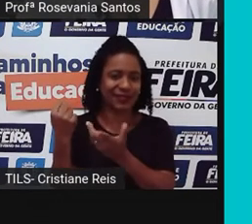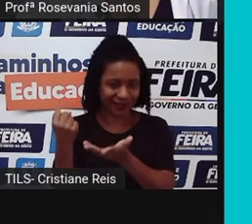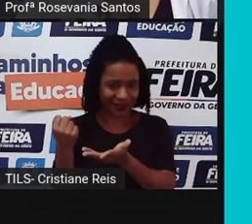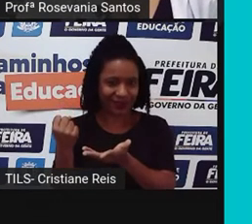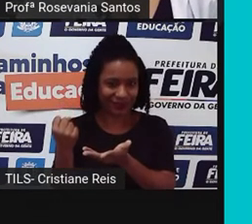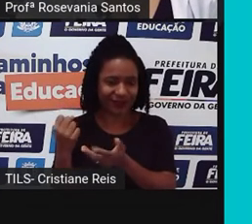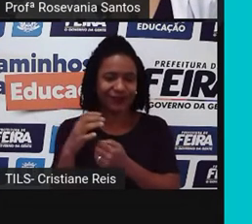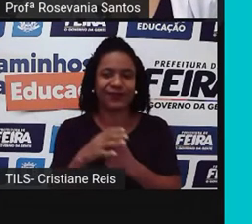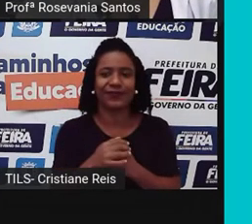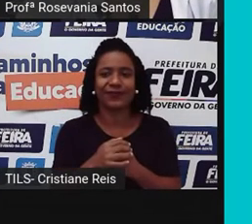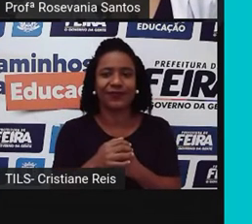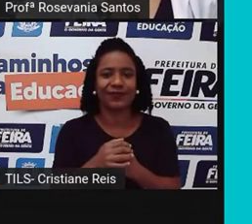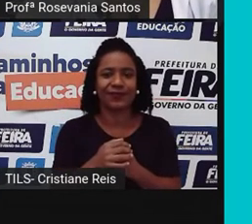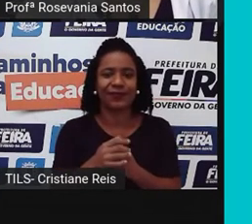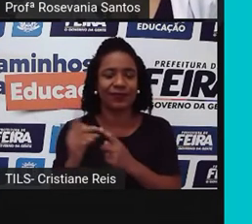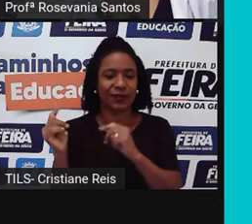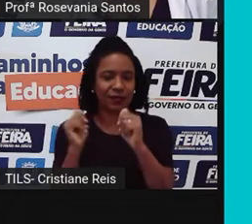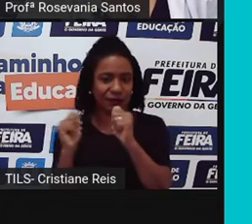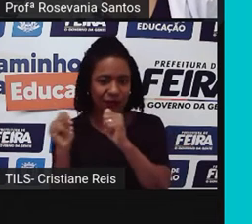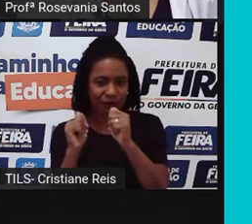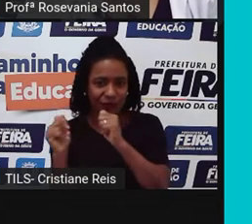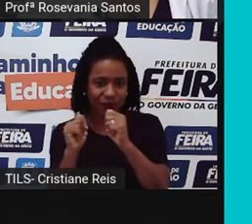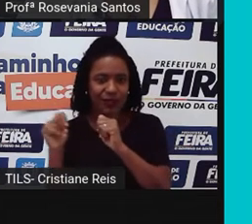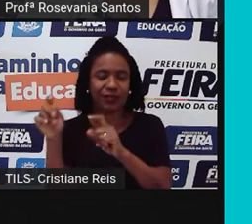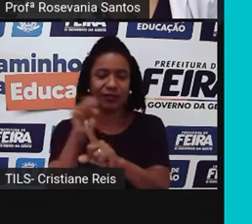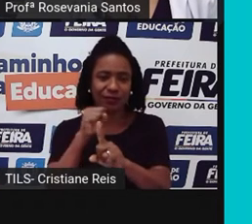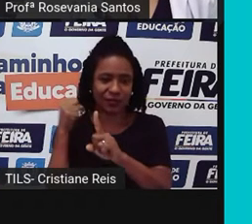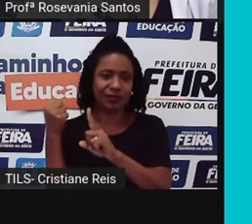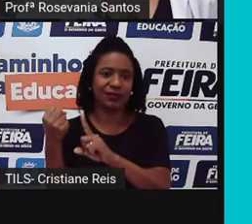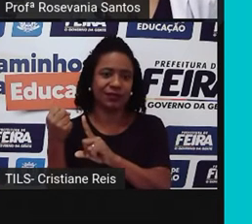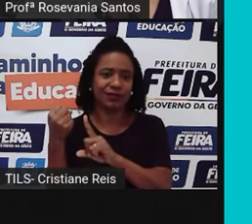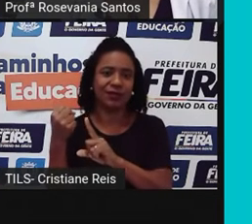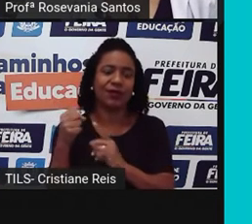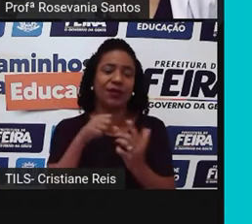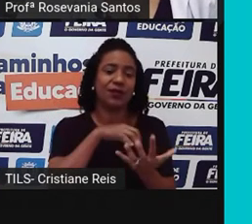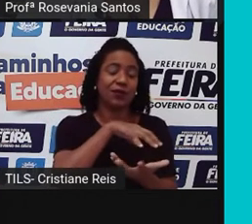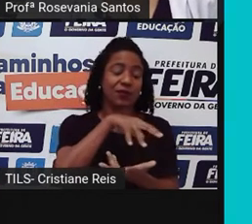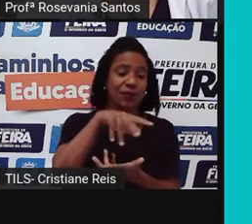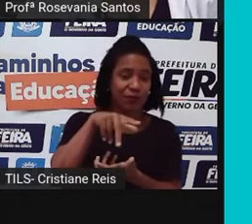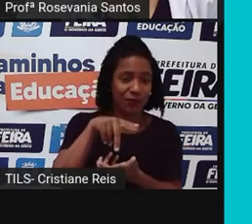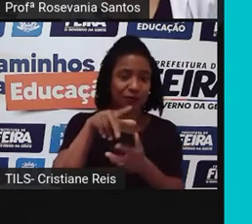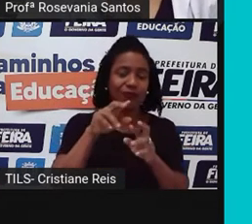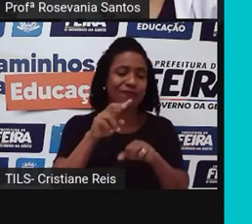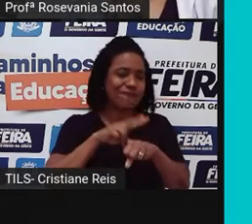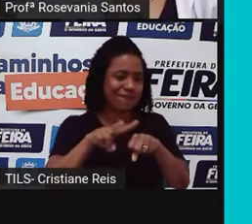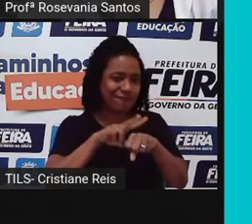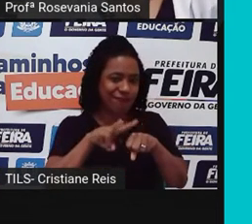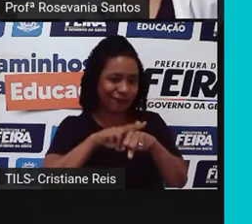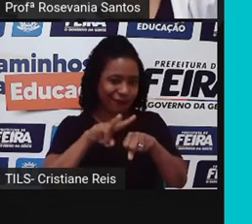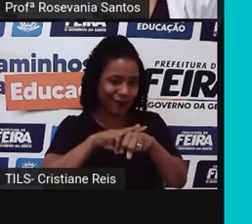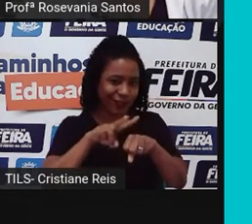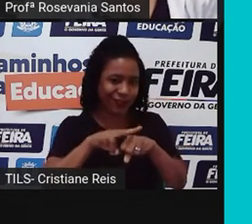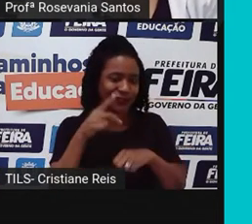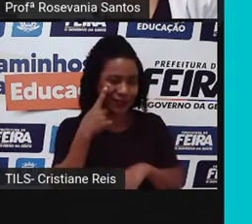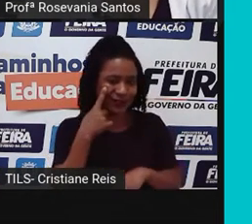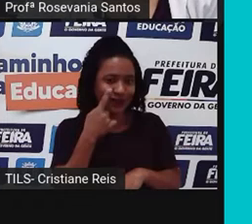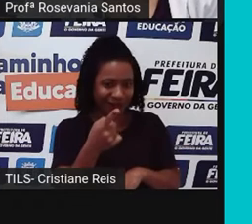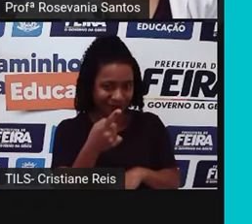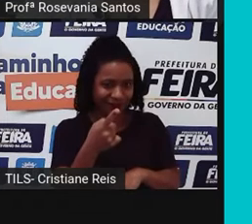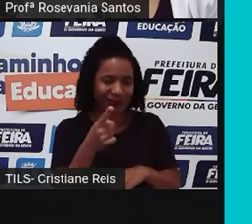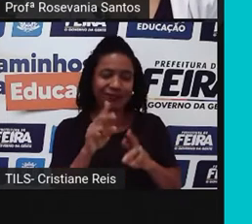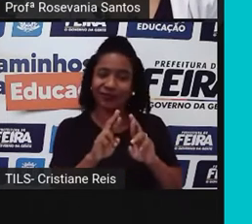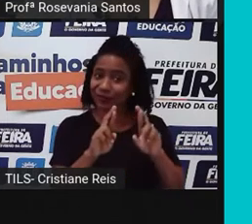né, pela economia socialista. E o mundo era bem verdinho, como vocês, né, estão